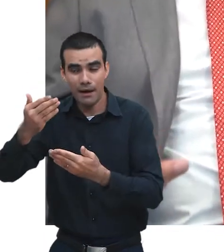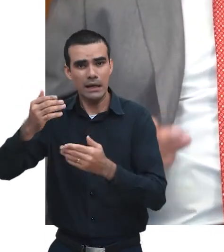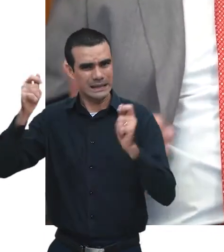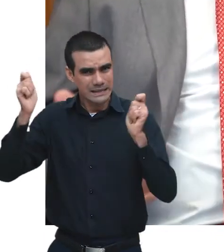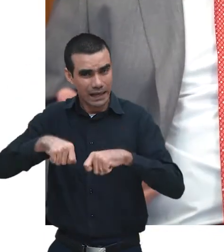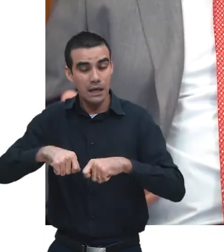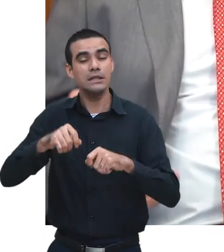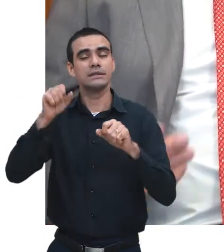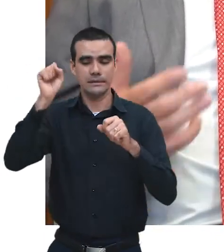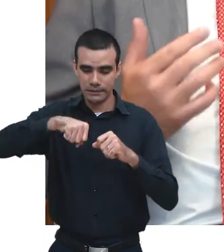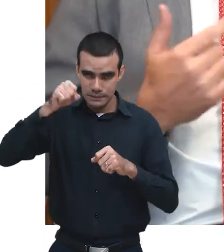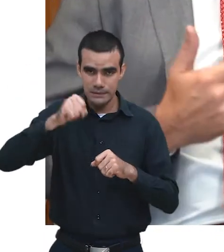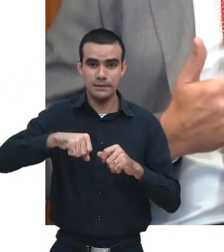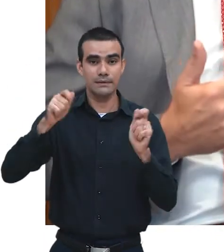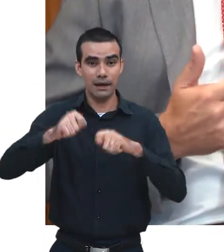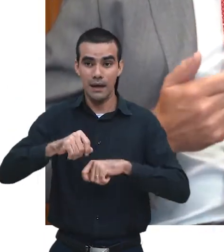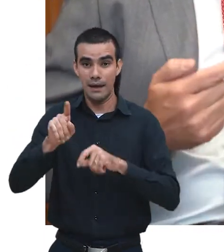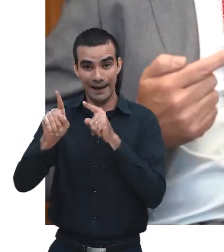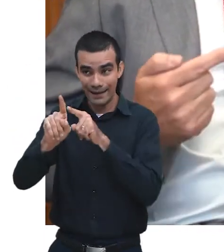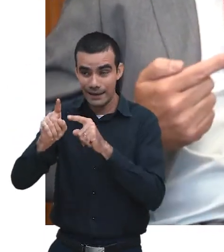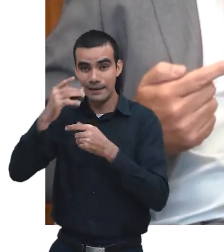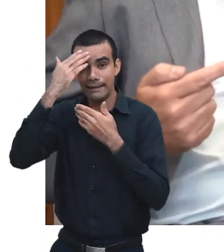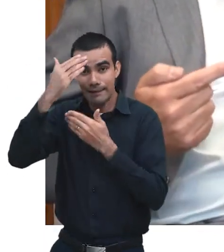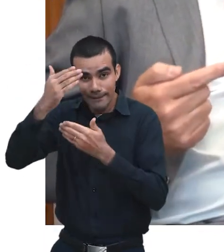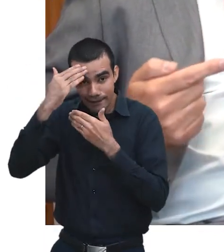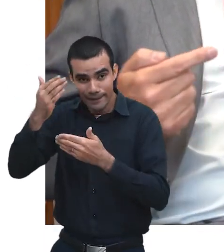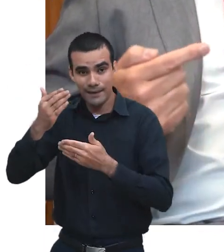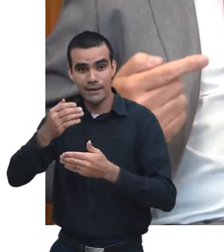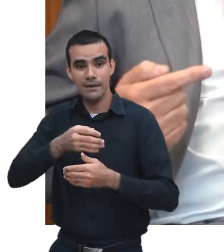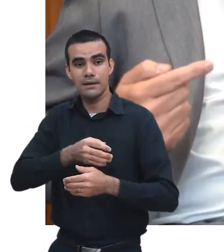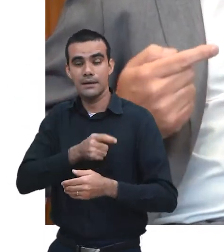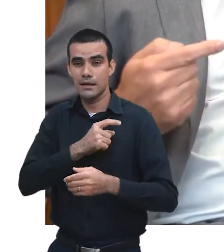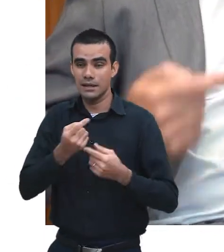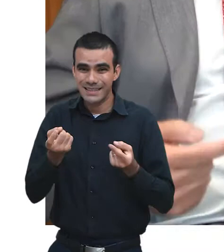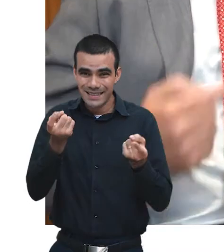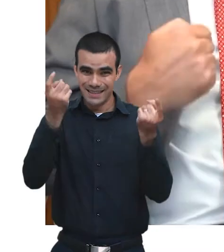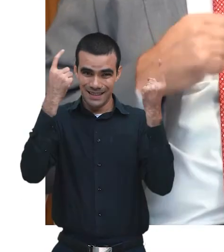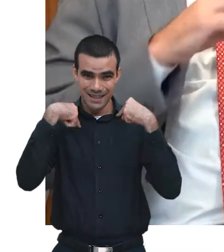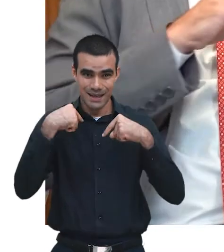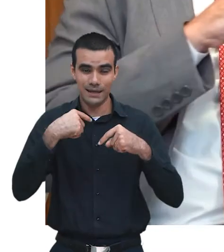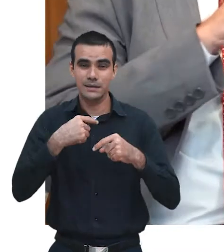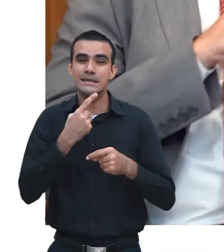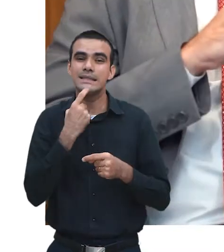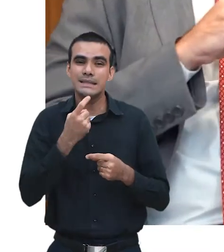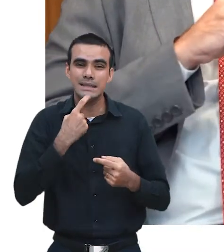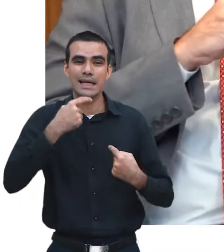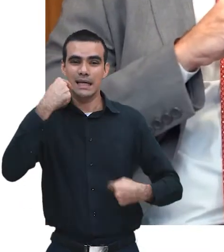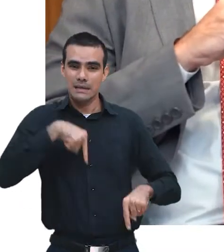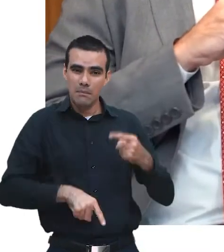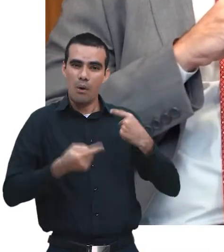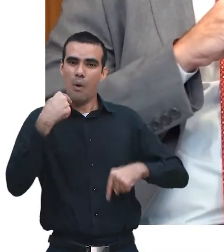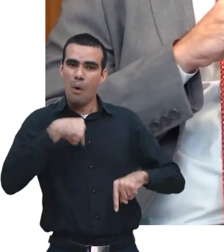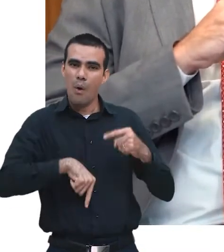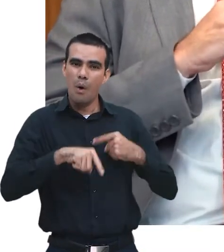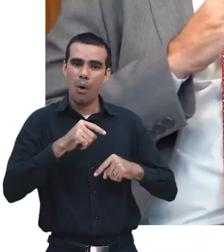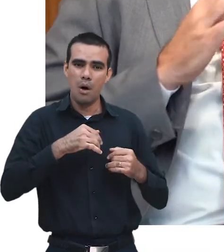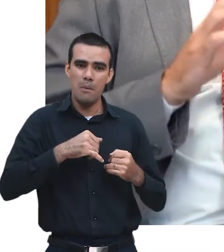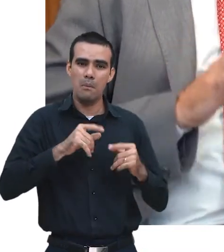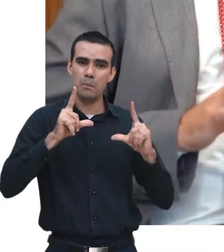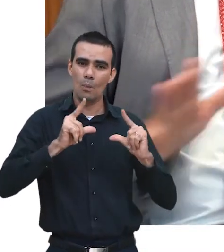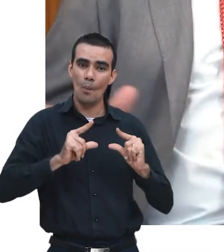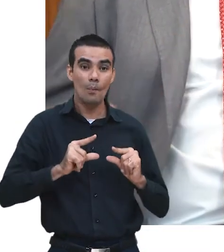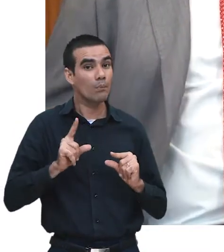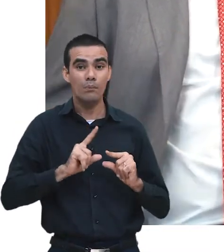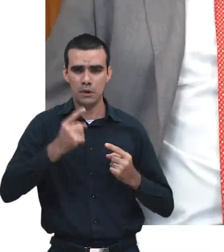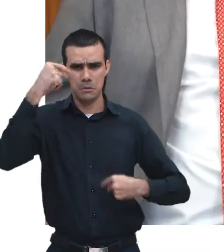grato, perdoar? É possível. E esses indivíduos tendem a ter menos isquemia, falta de sangue no músculo cardíaco. Então